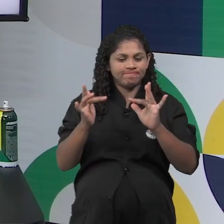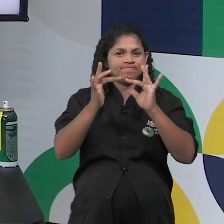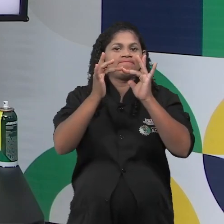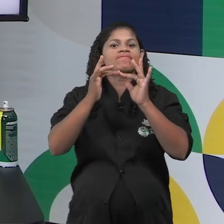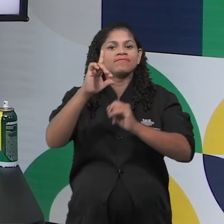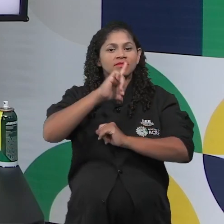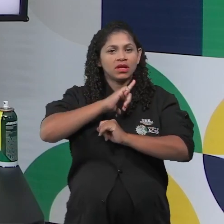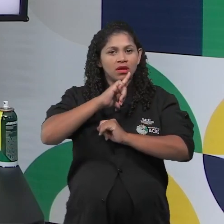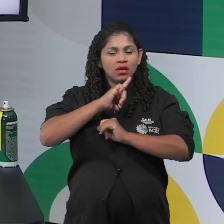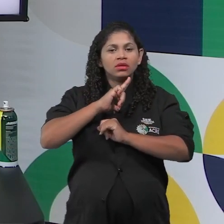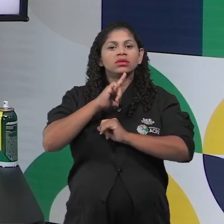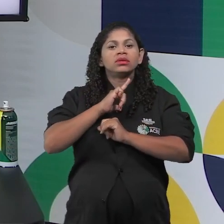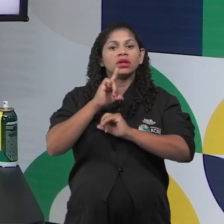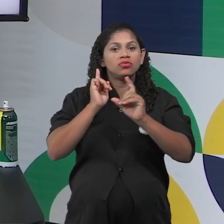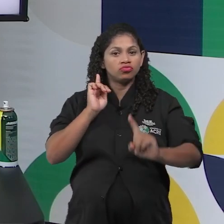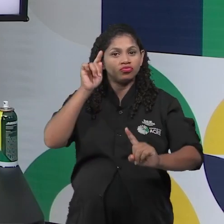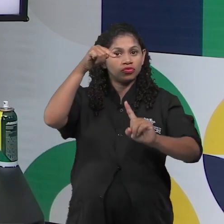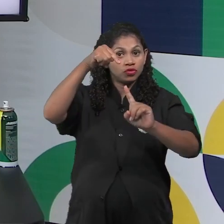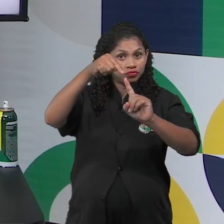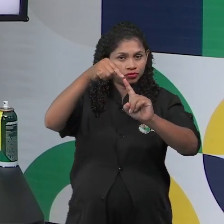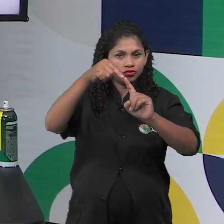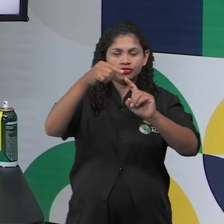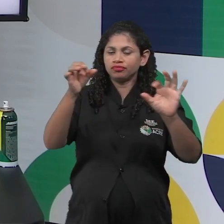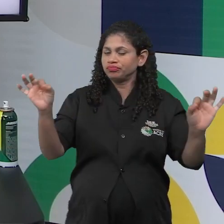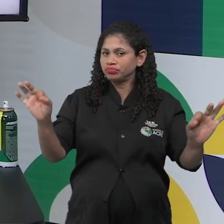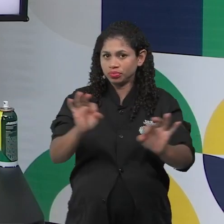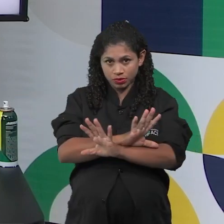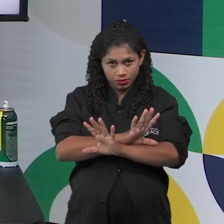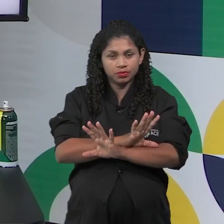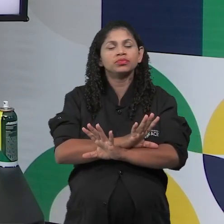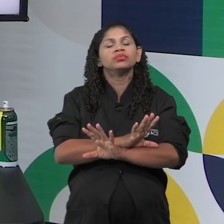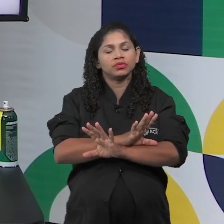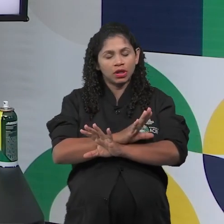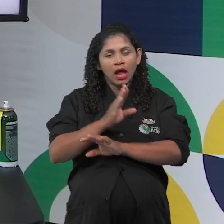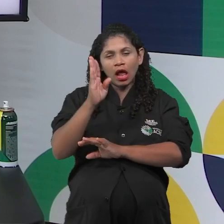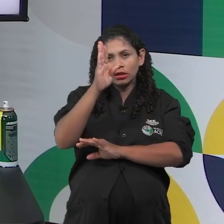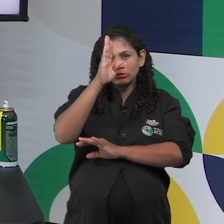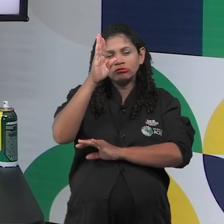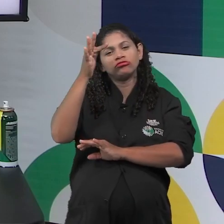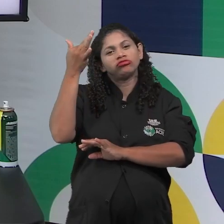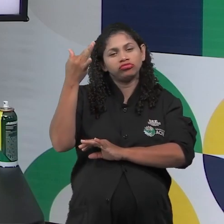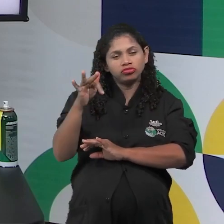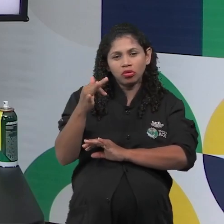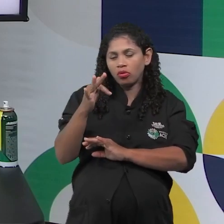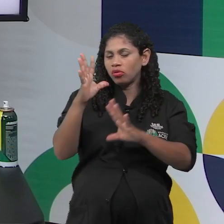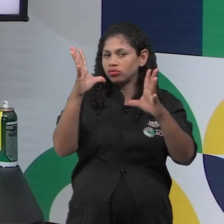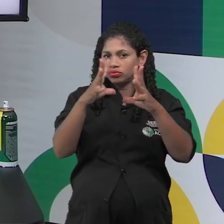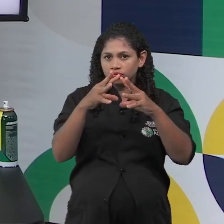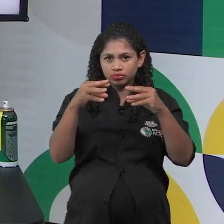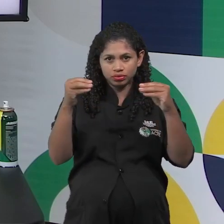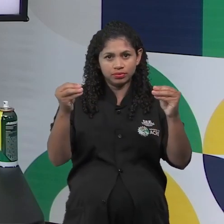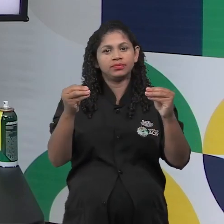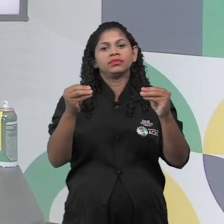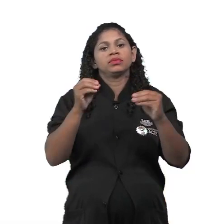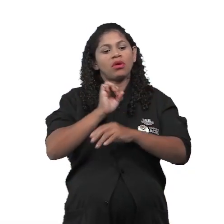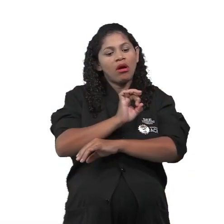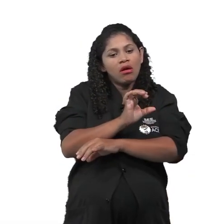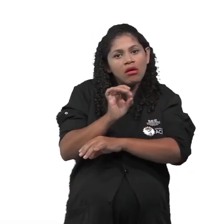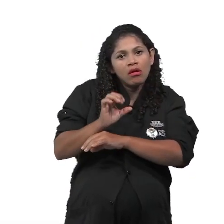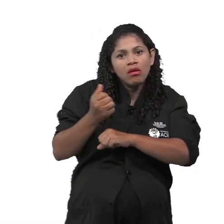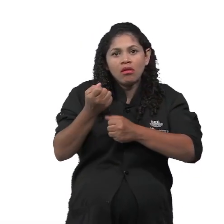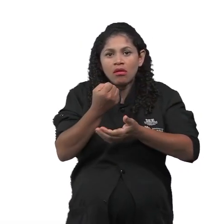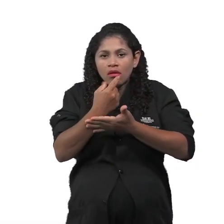ter ali a sua função realizada. Então, vai melhorar a dor, vai melhorar a náusea e assim por diante. Então, cada medicamento, ele tem